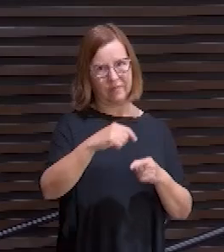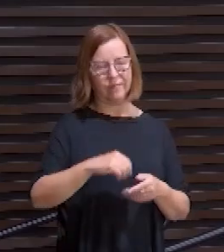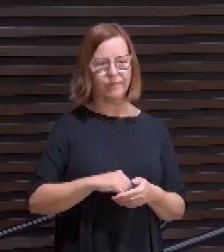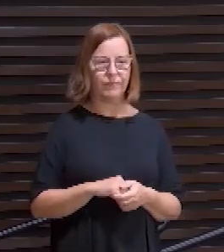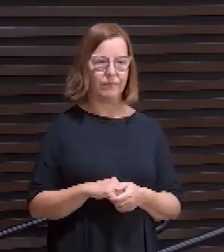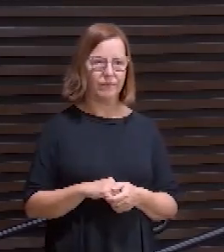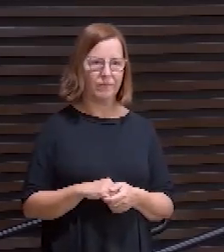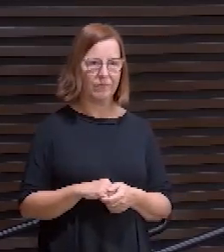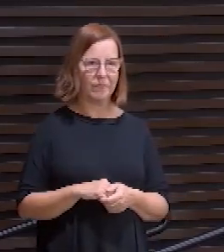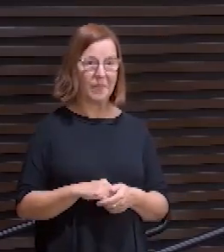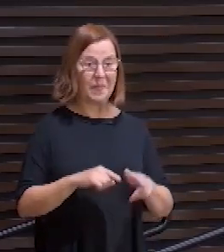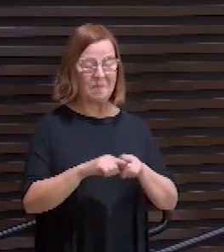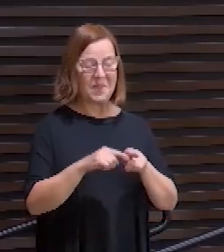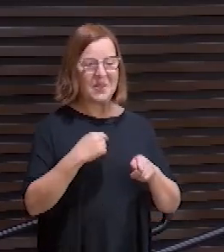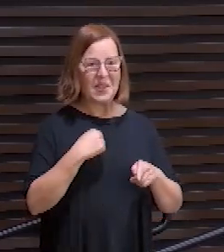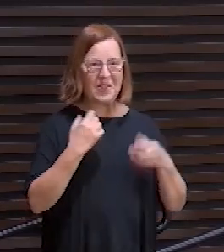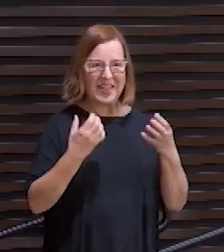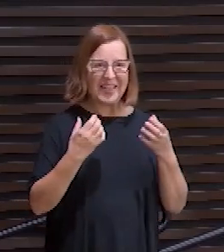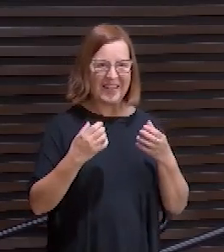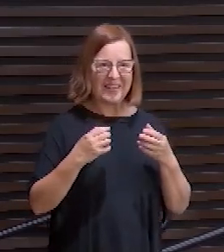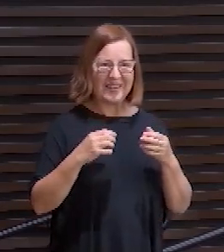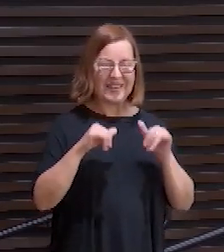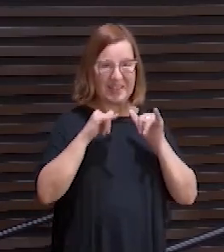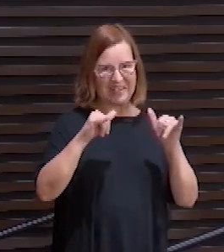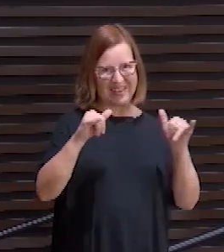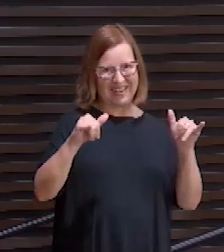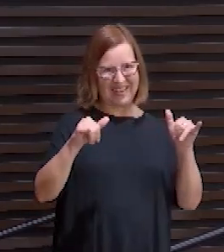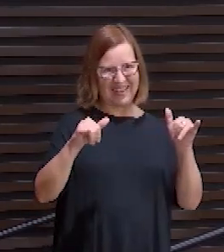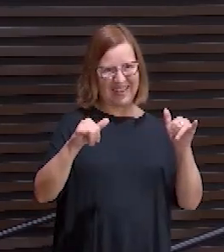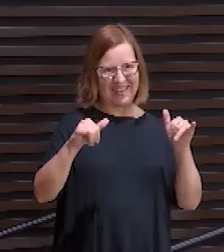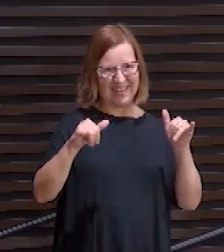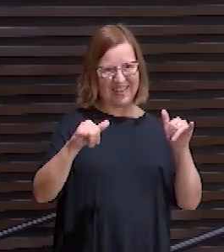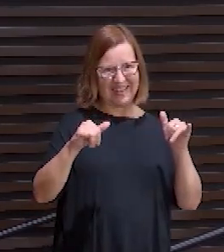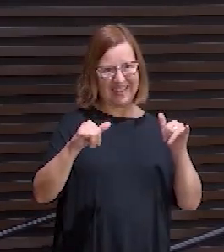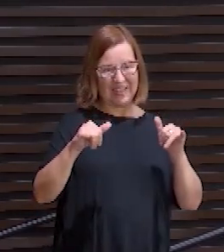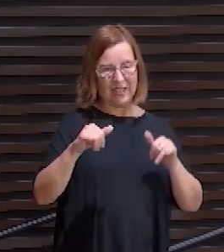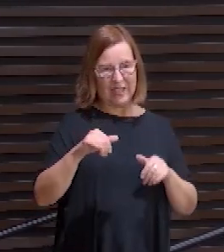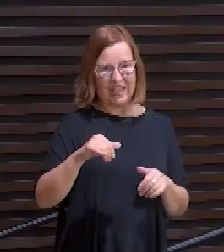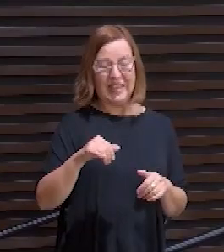Mas agora eu quero dizer para você que quando ele prevalece, na verdade ele perde.